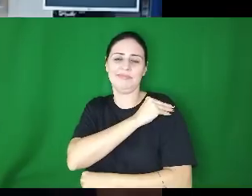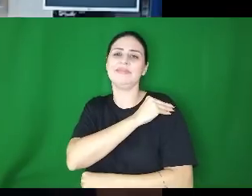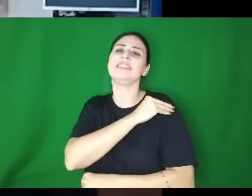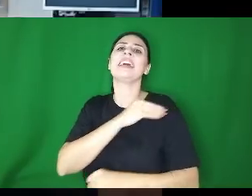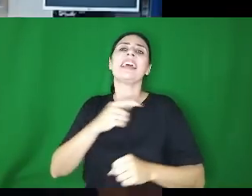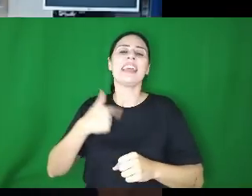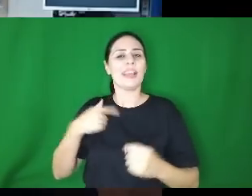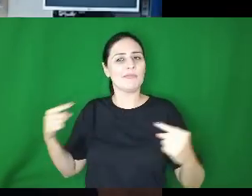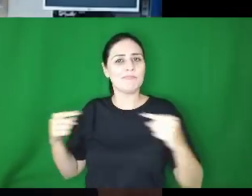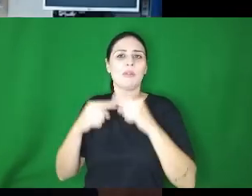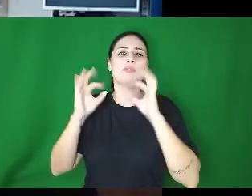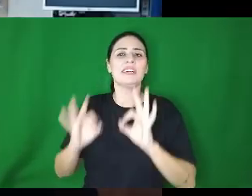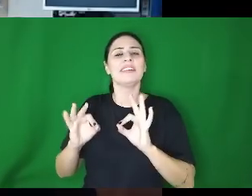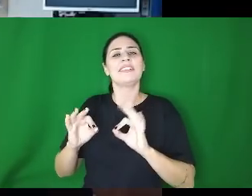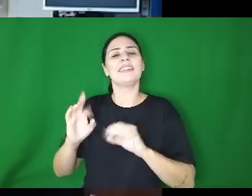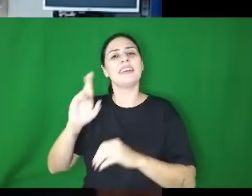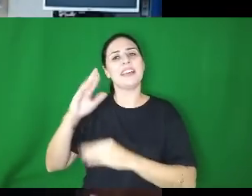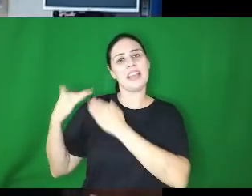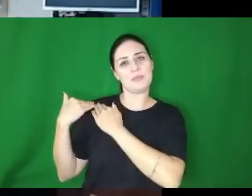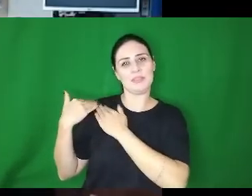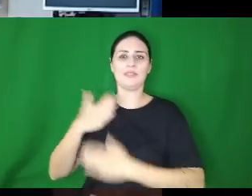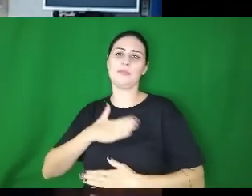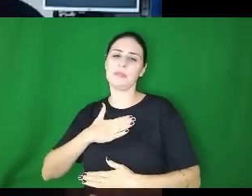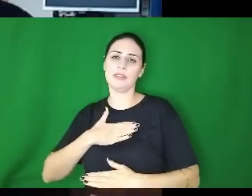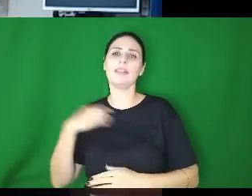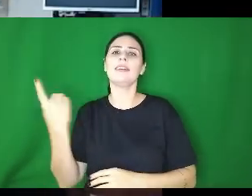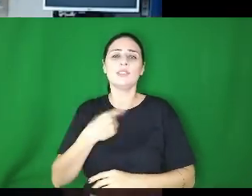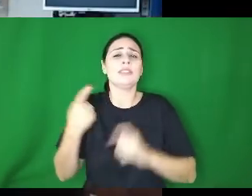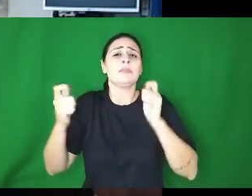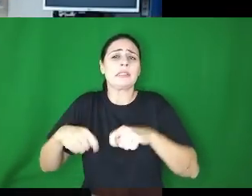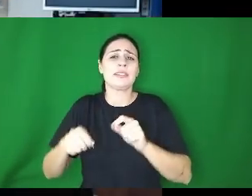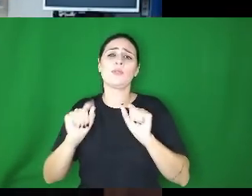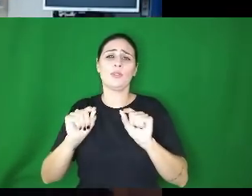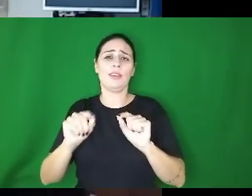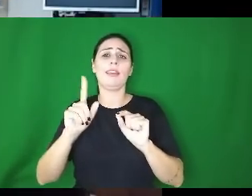Professora, quero agradecer, né, a fala, realmente, assim,